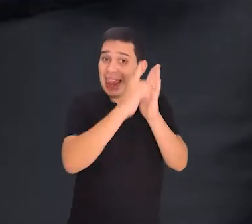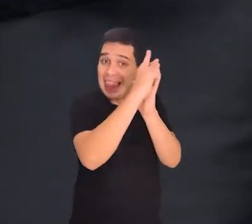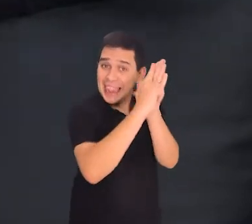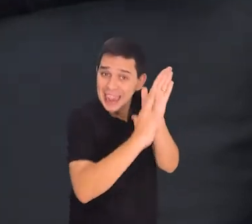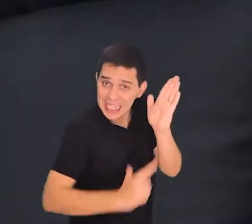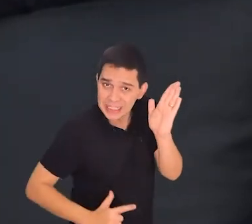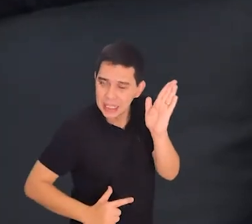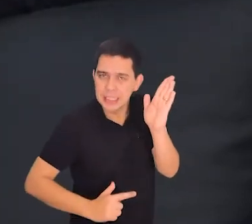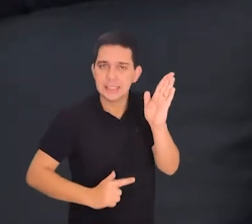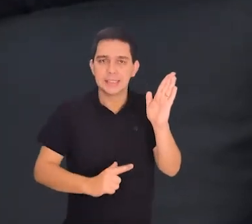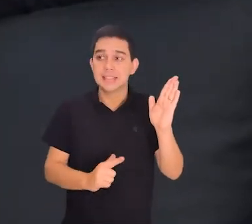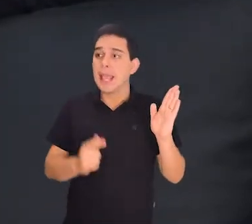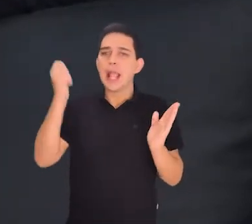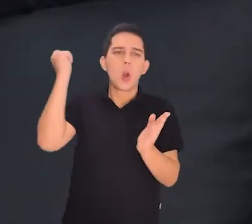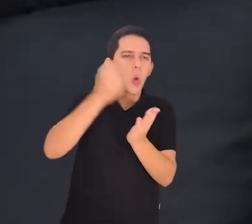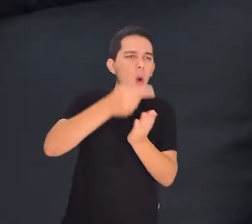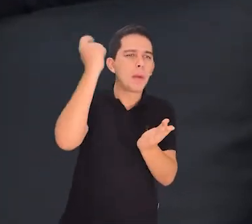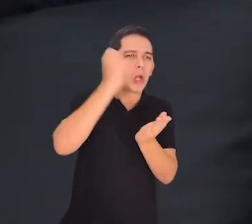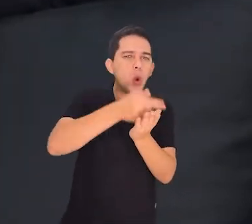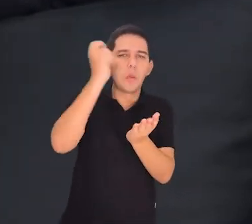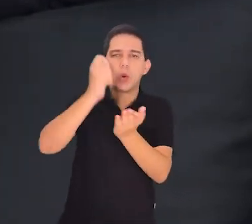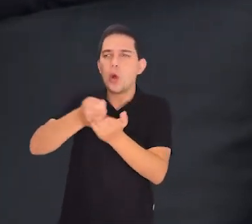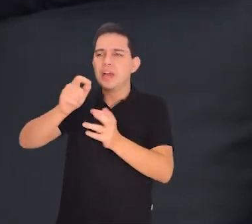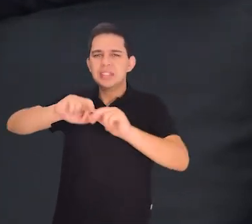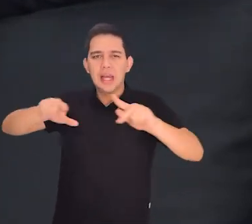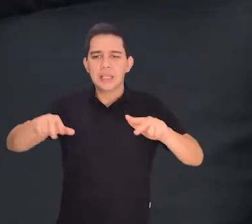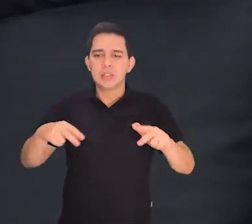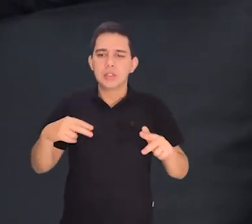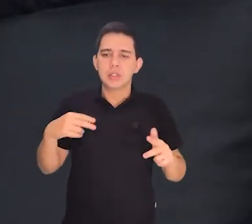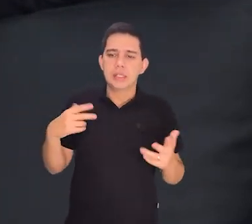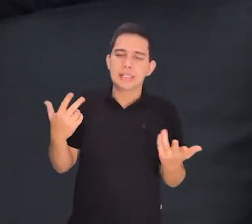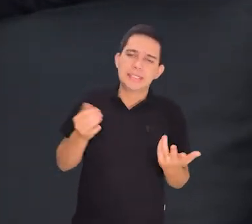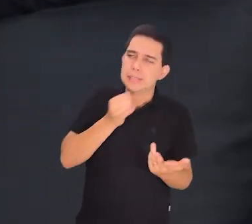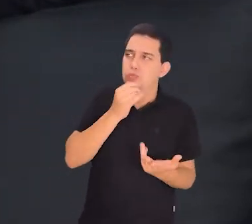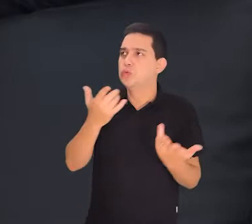não se lembram, como vestuário,